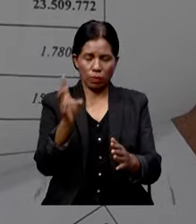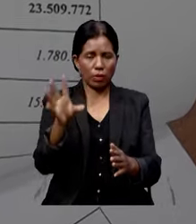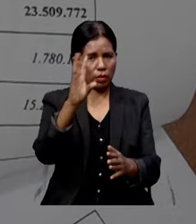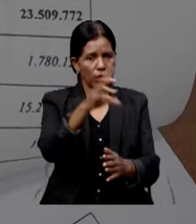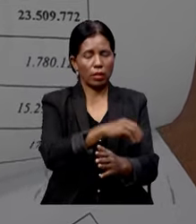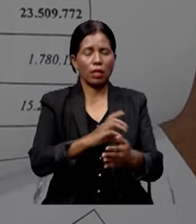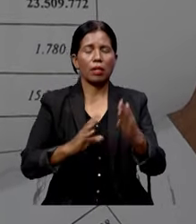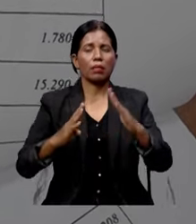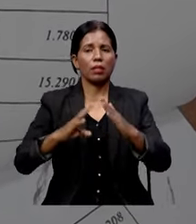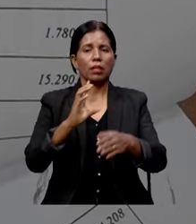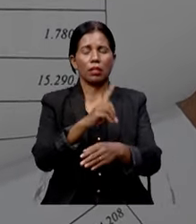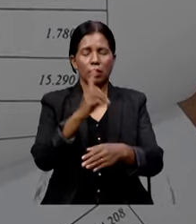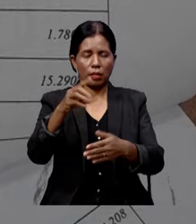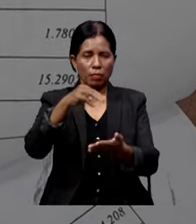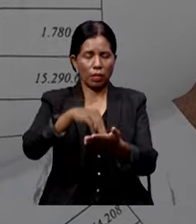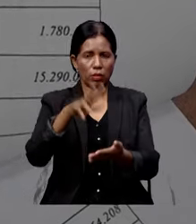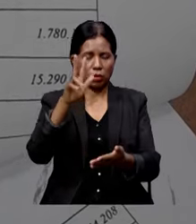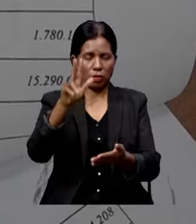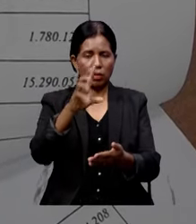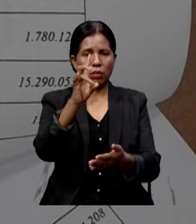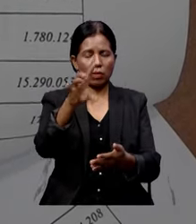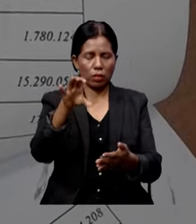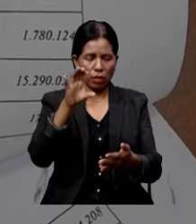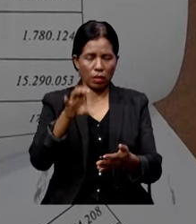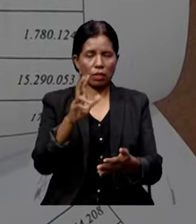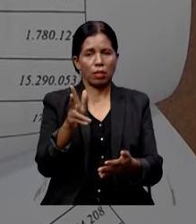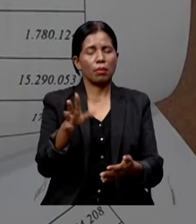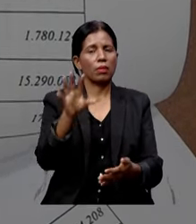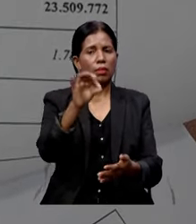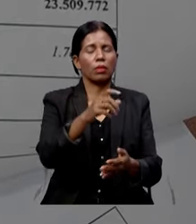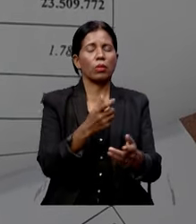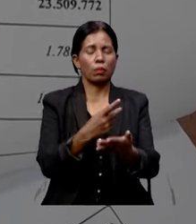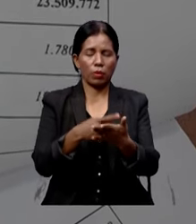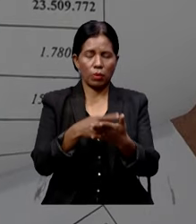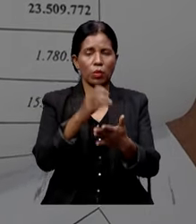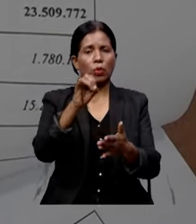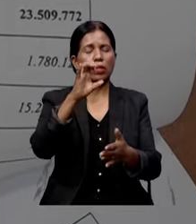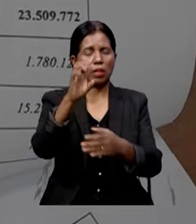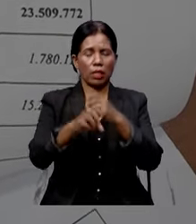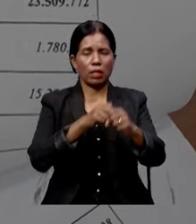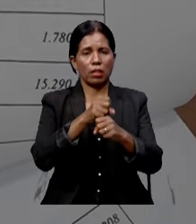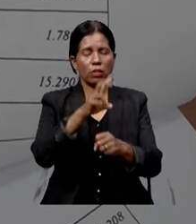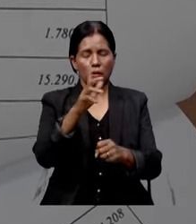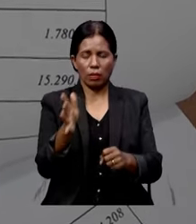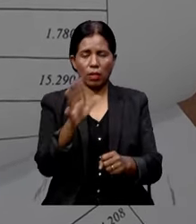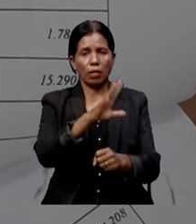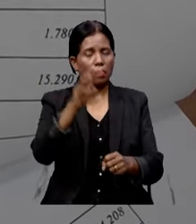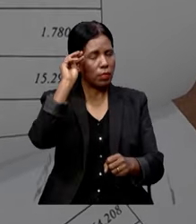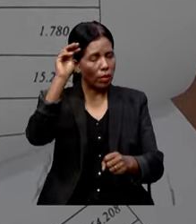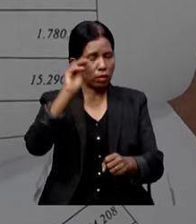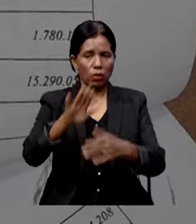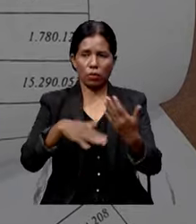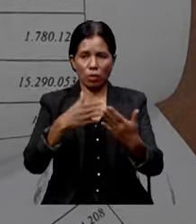capital desenvolvimento milhão tolu atu situ tol nolu resin sia resin. Tuir proposta lei OZE riuroron nesin limane, entre Ministério